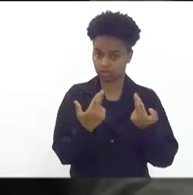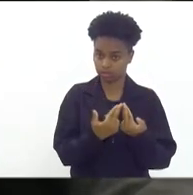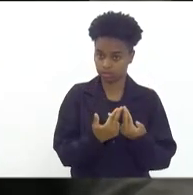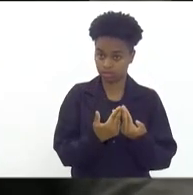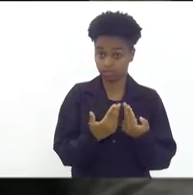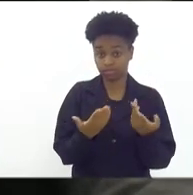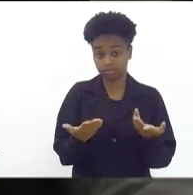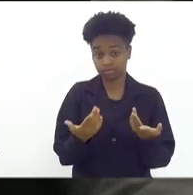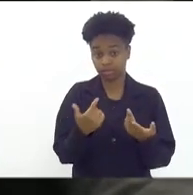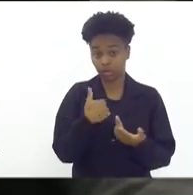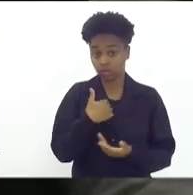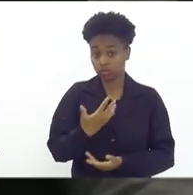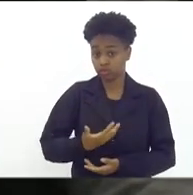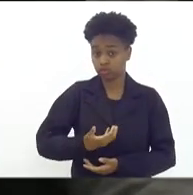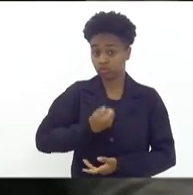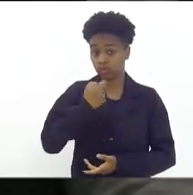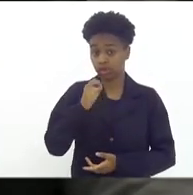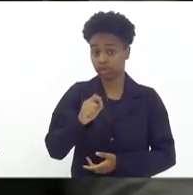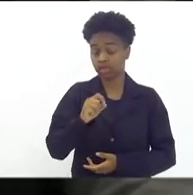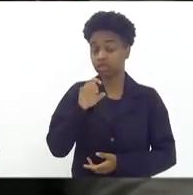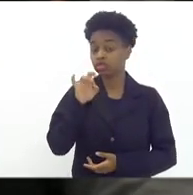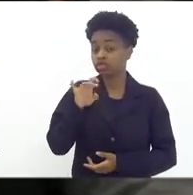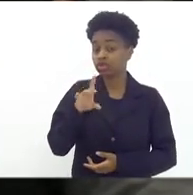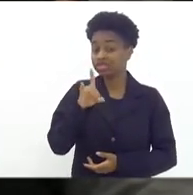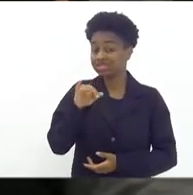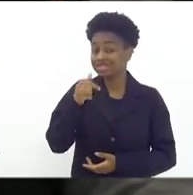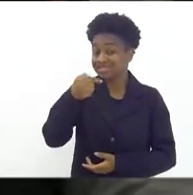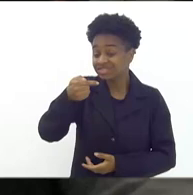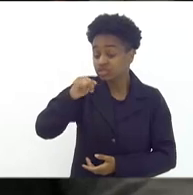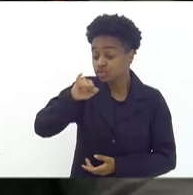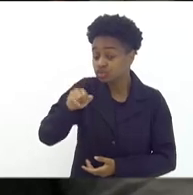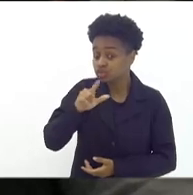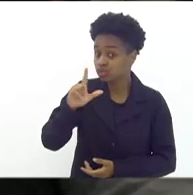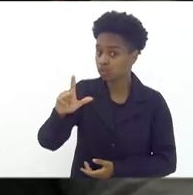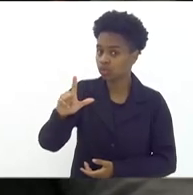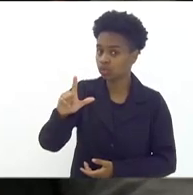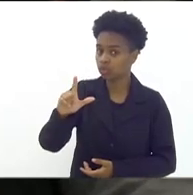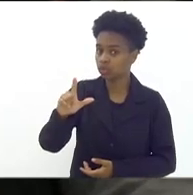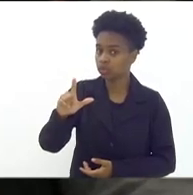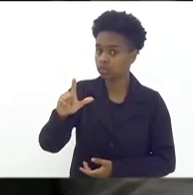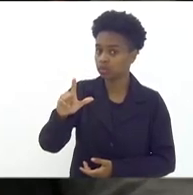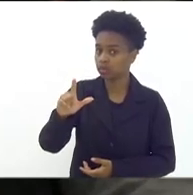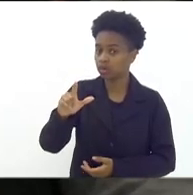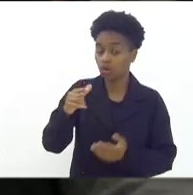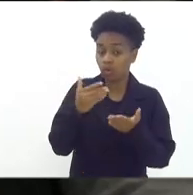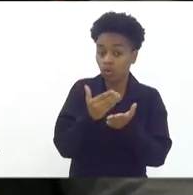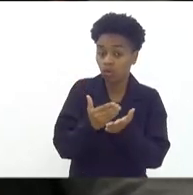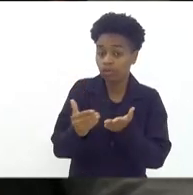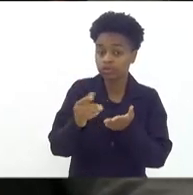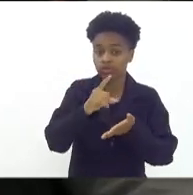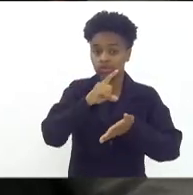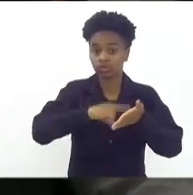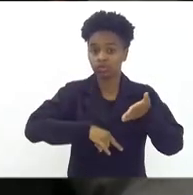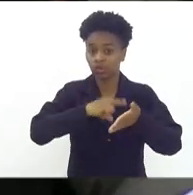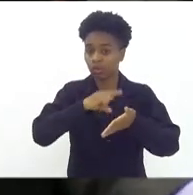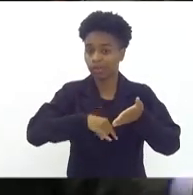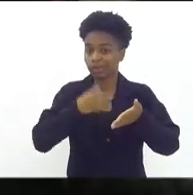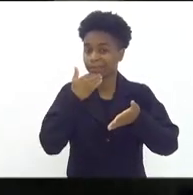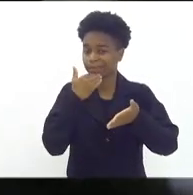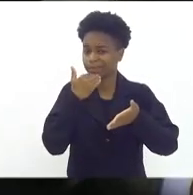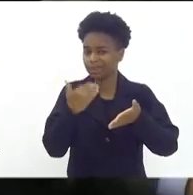e para minha surpresa somente no dia 7 de Julho foi documentado foi aberto um documento de